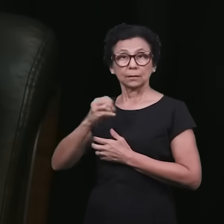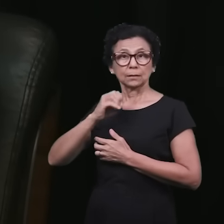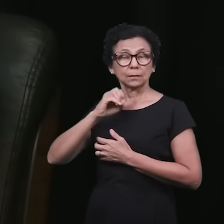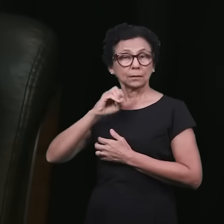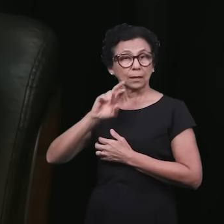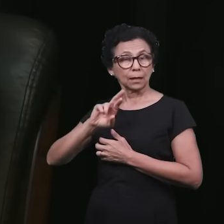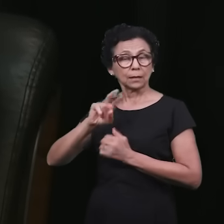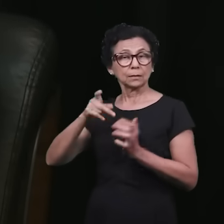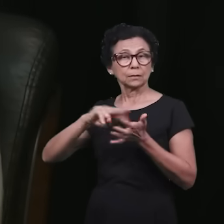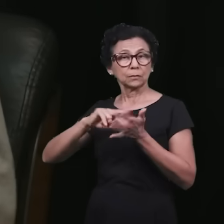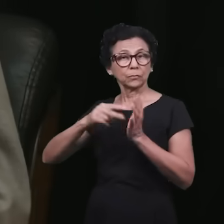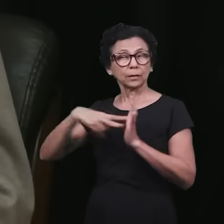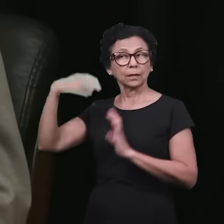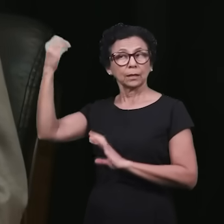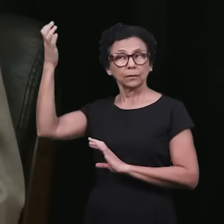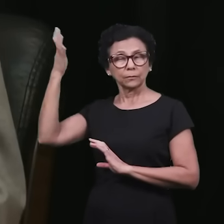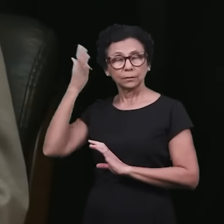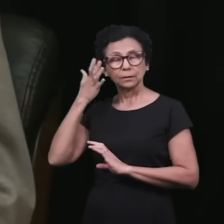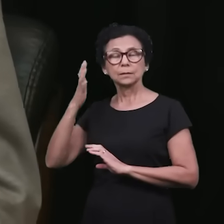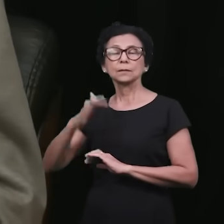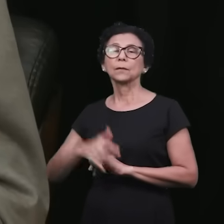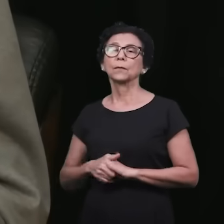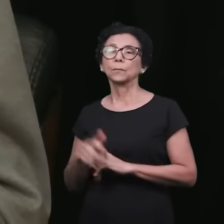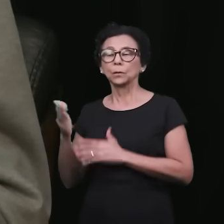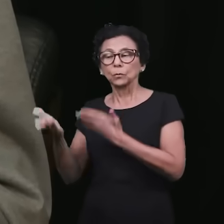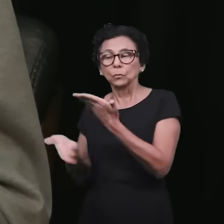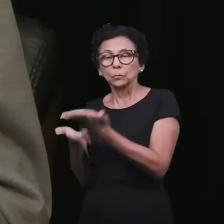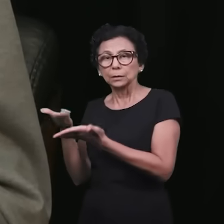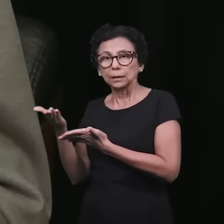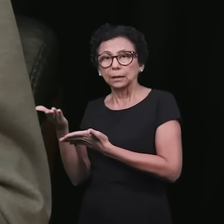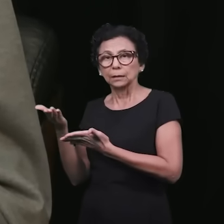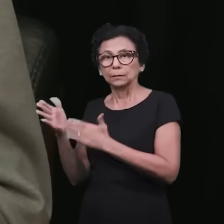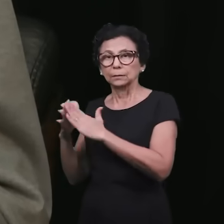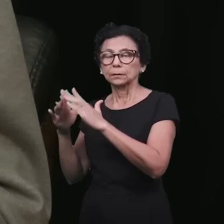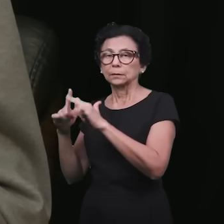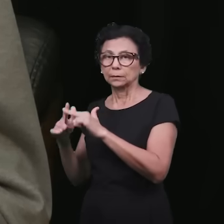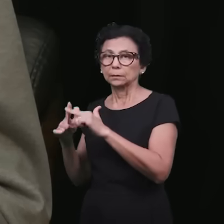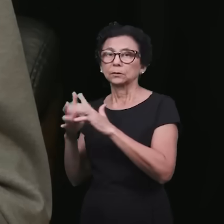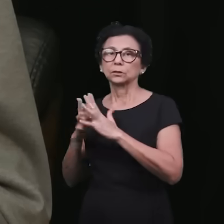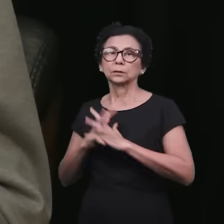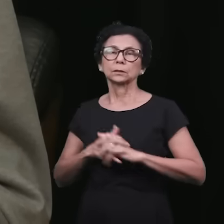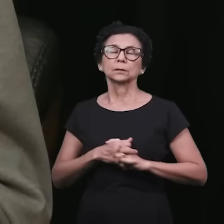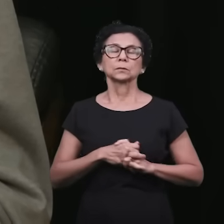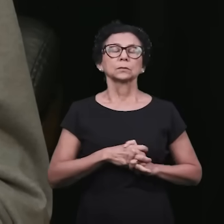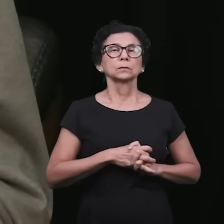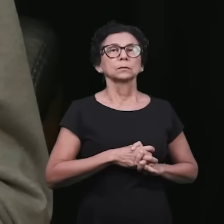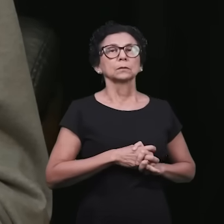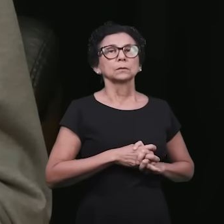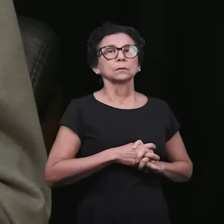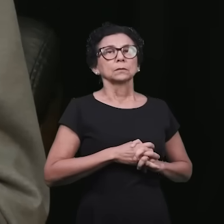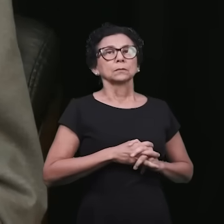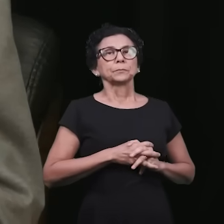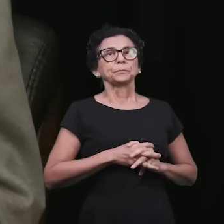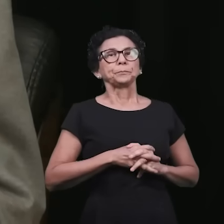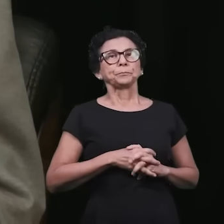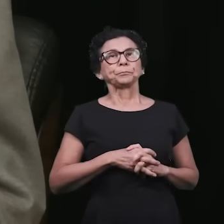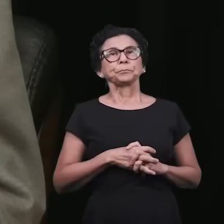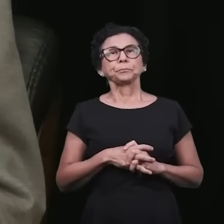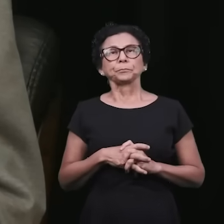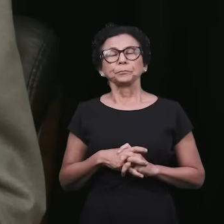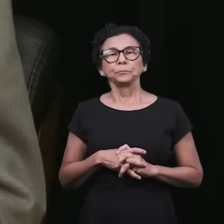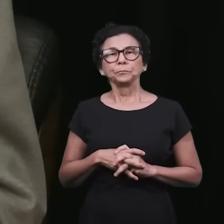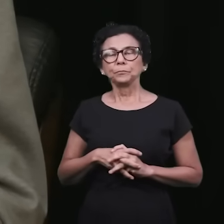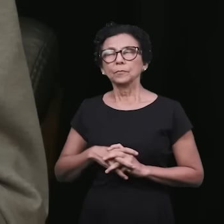palavra fala? Que o Senhor falou assim: a minha ciência, né, não é a vossa